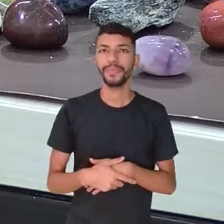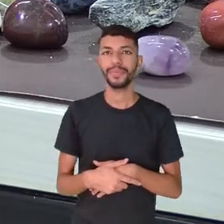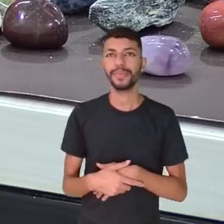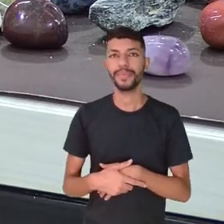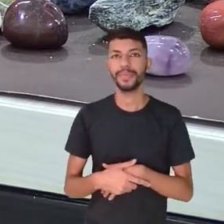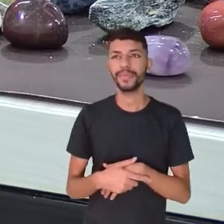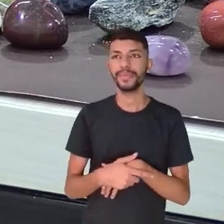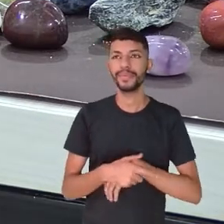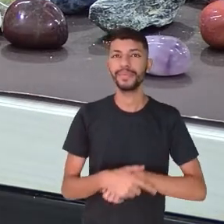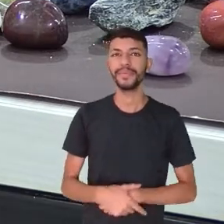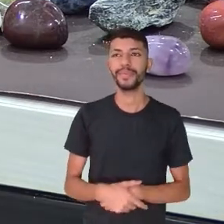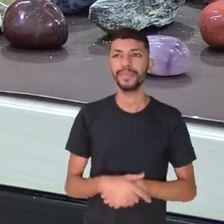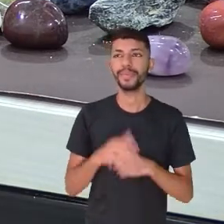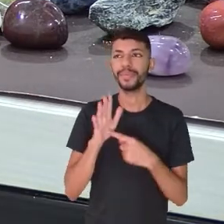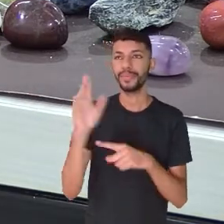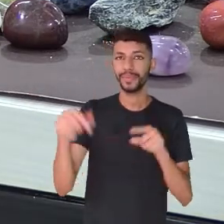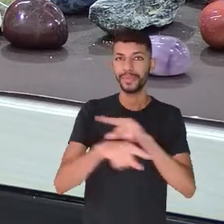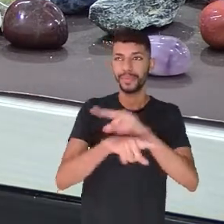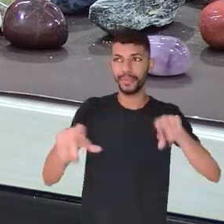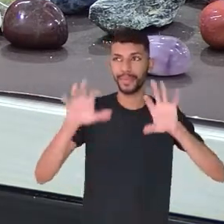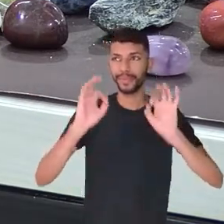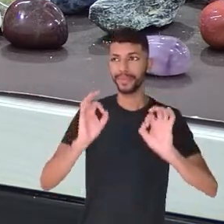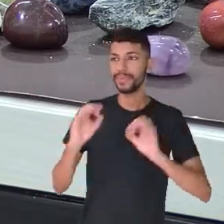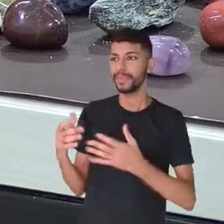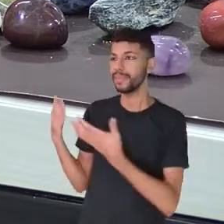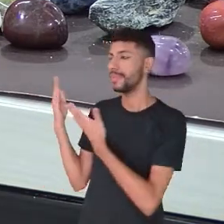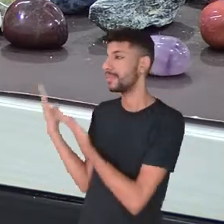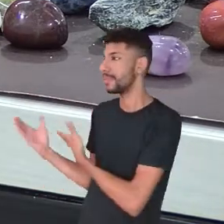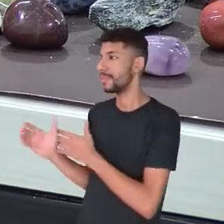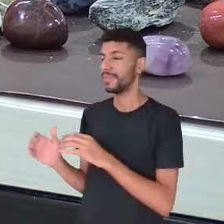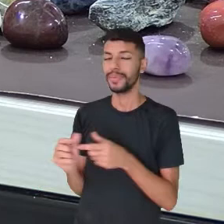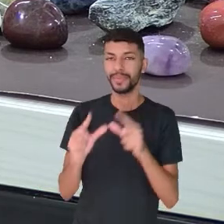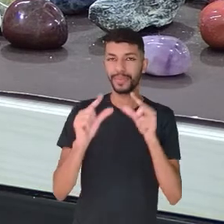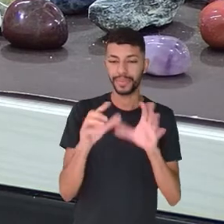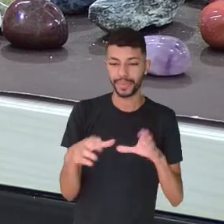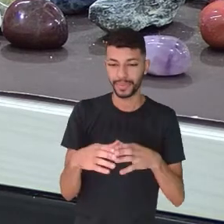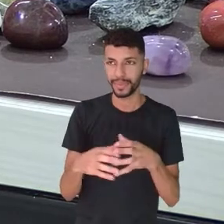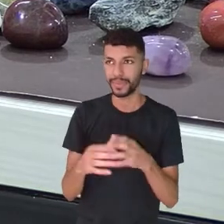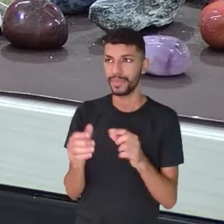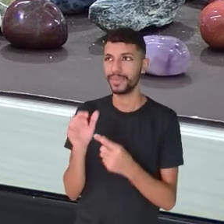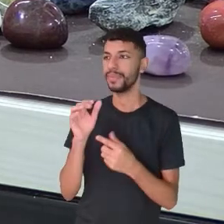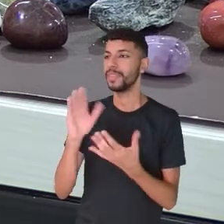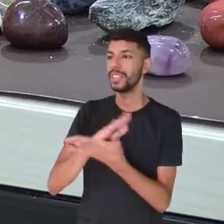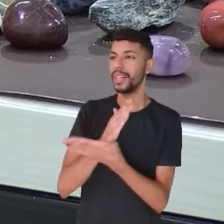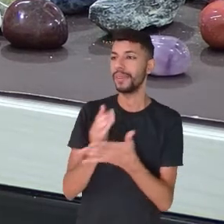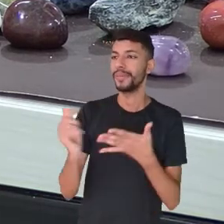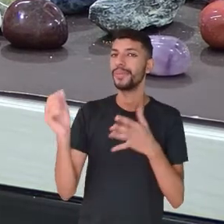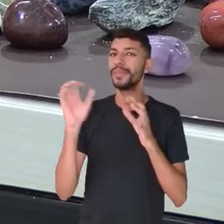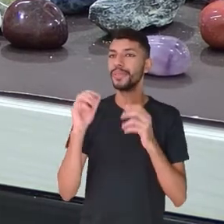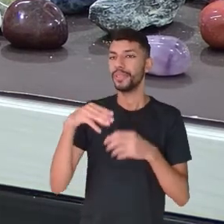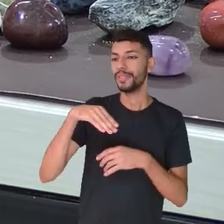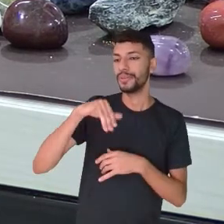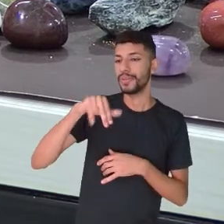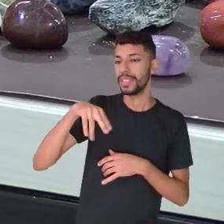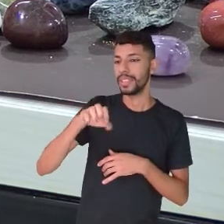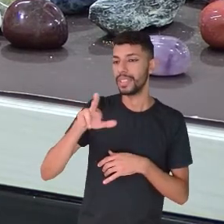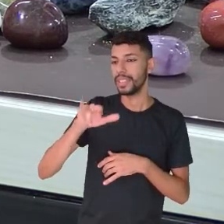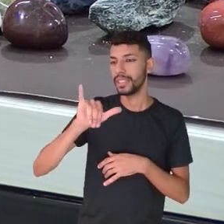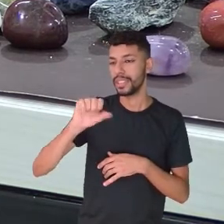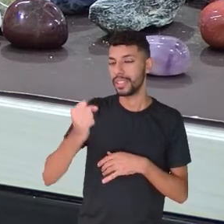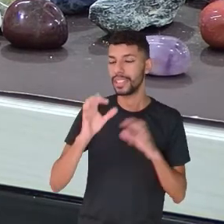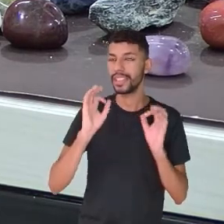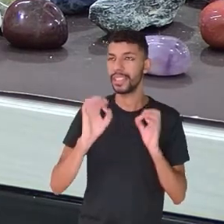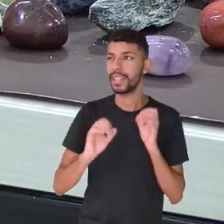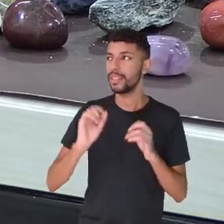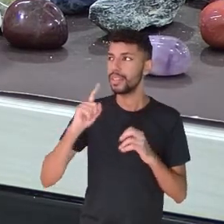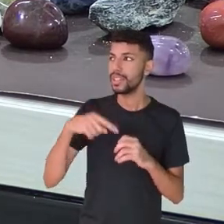vou colocar aqui para vocês essa pequena coleção de alguns minerais que